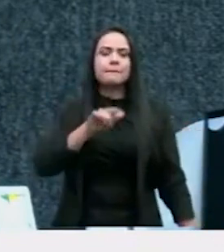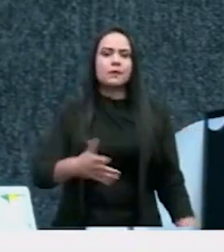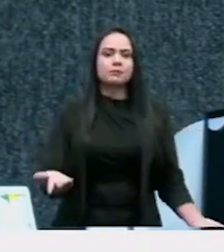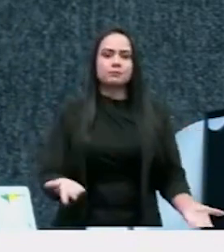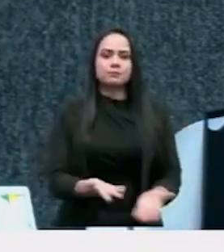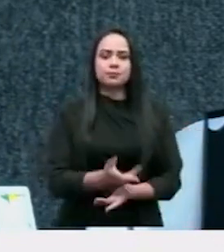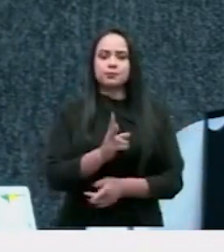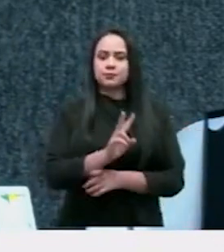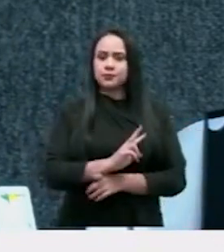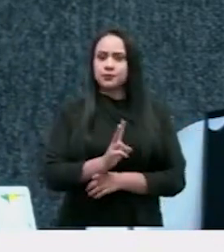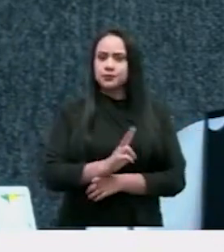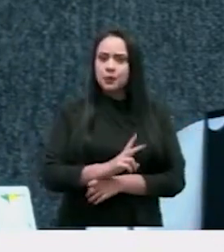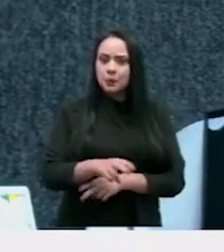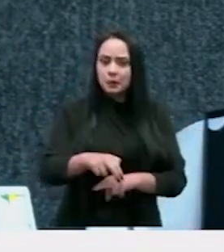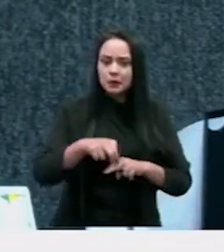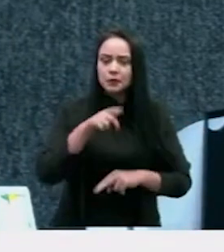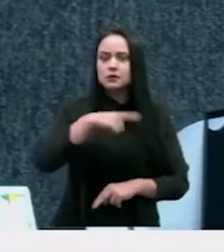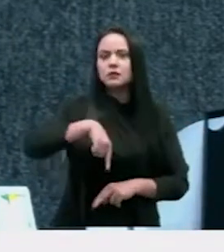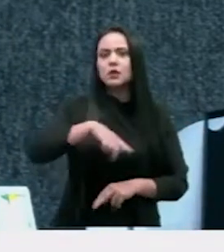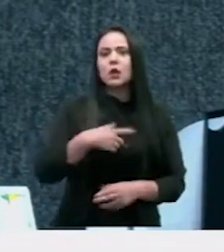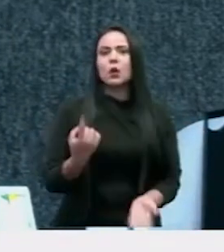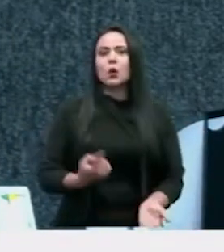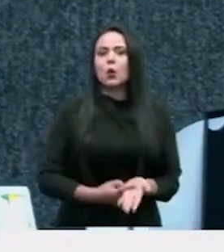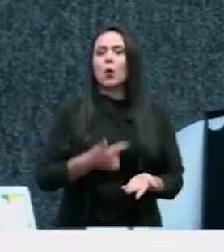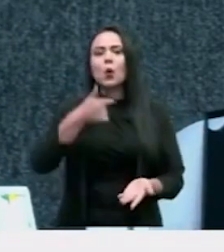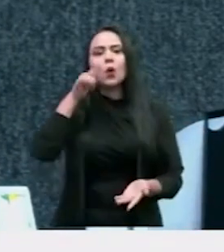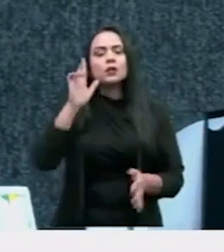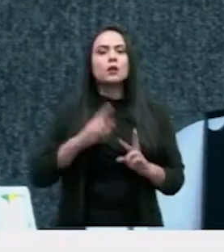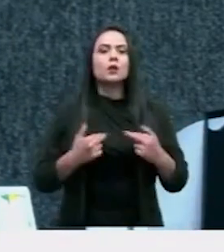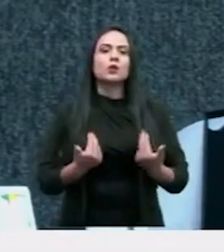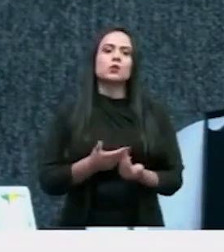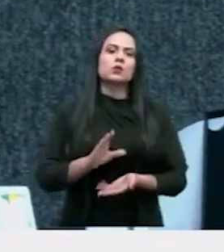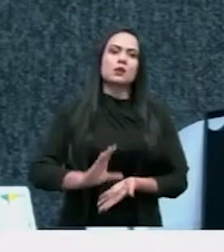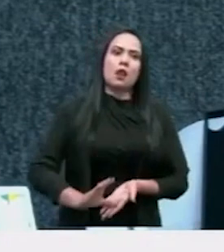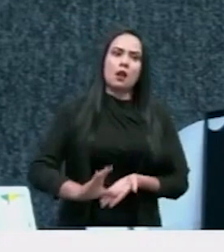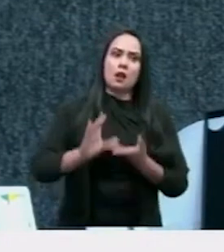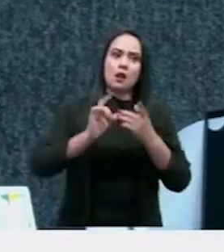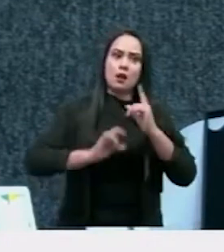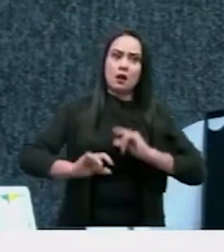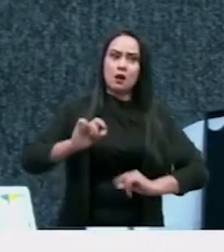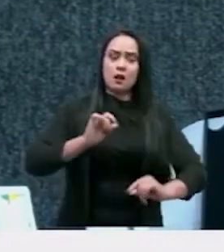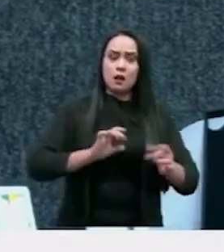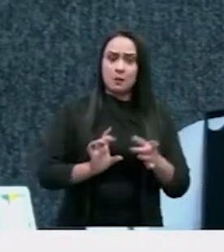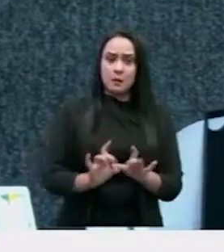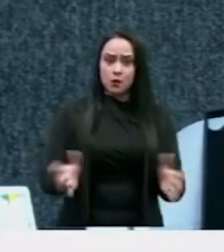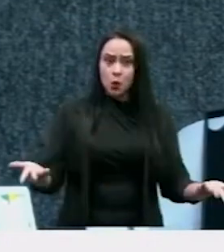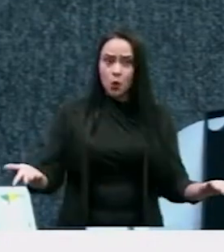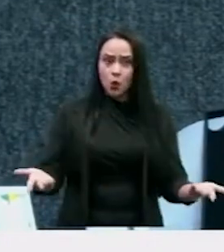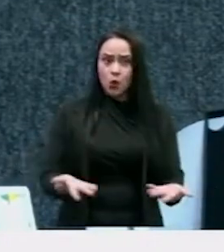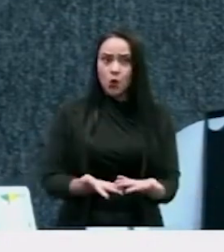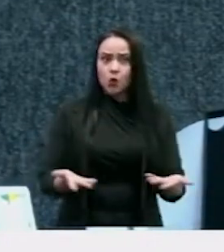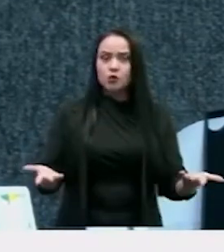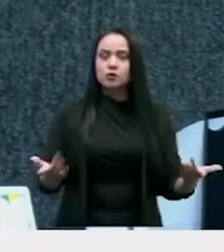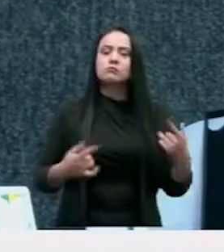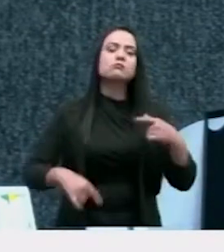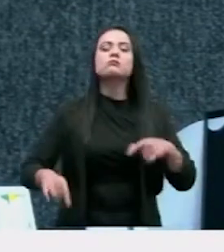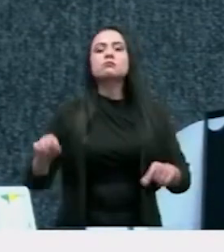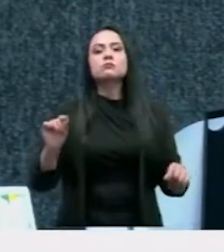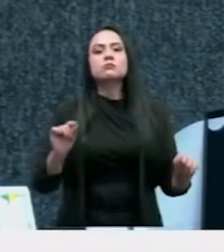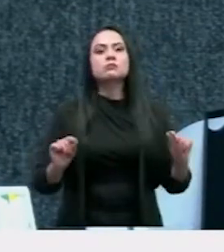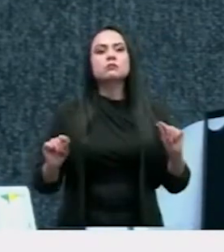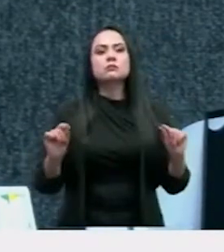Por conta desses acordos E ontem na reunião entre os conselheiros nós deliberamos hoje vamos formalizar